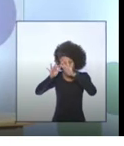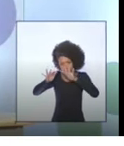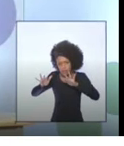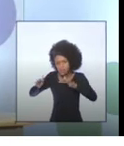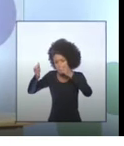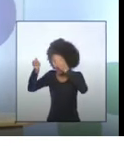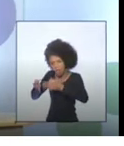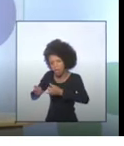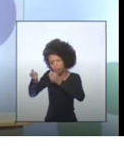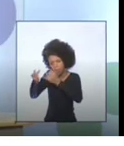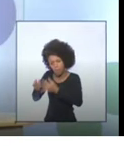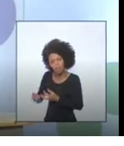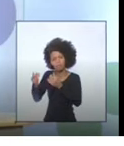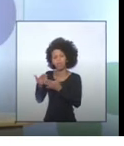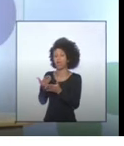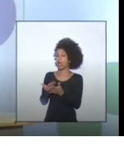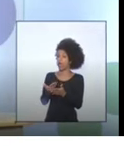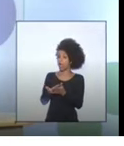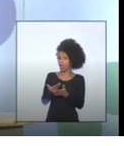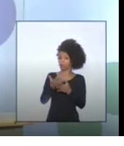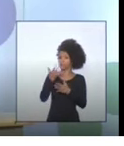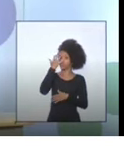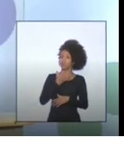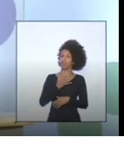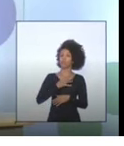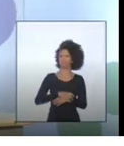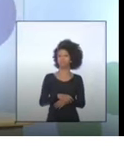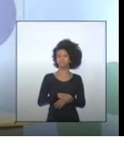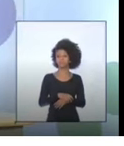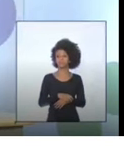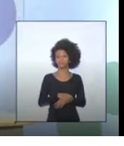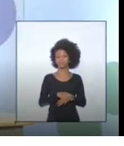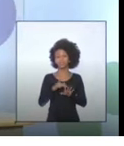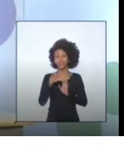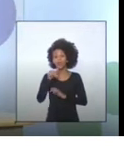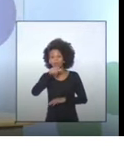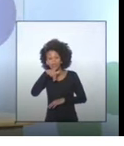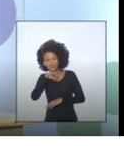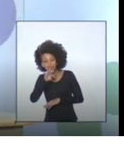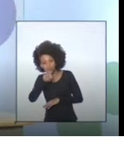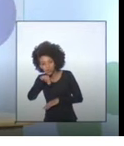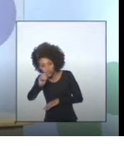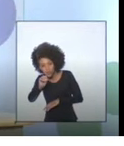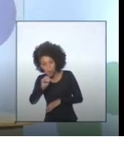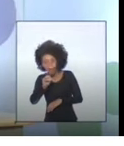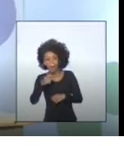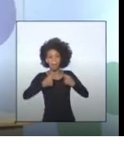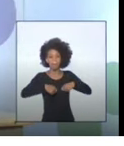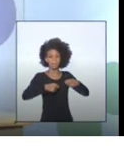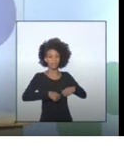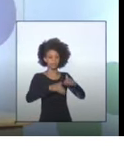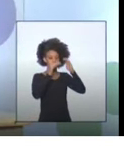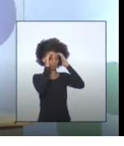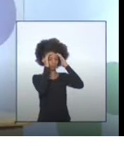esclarecer pontos, né? O Anthony coloca: precisamos ter maturidade.